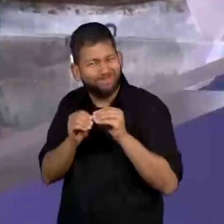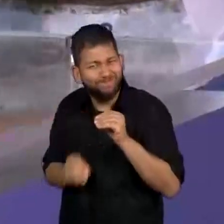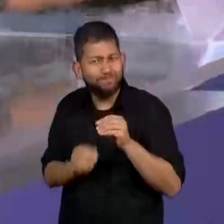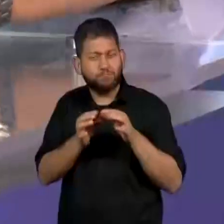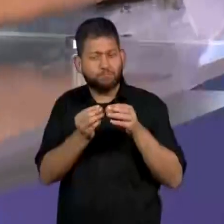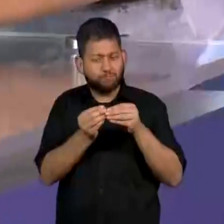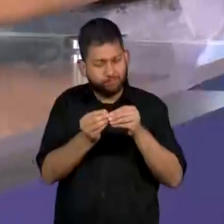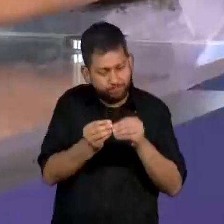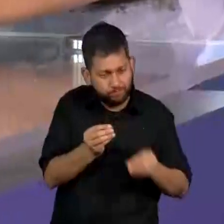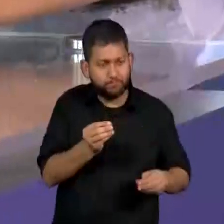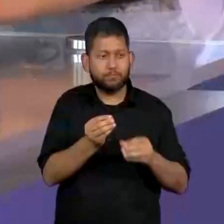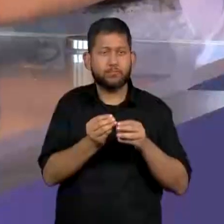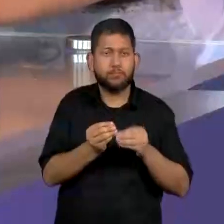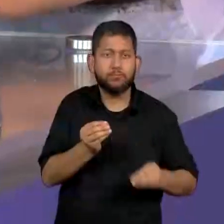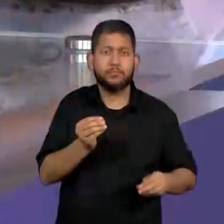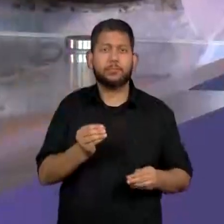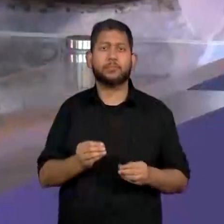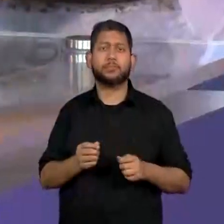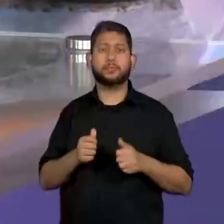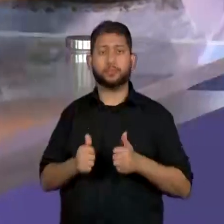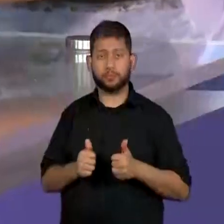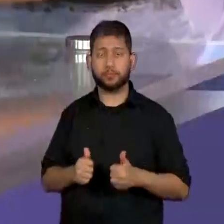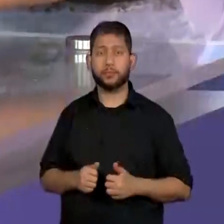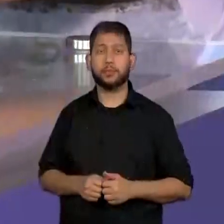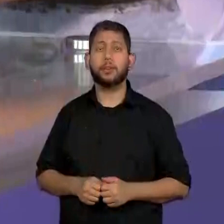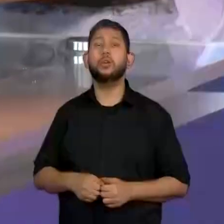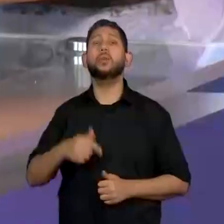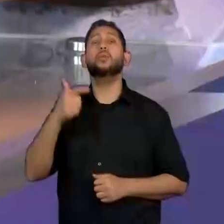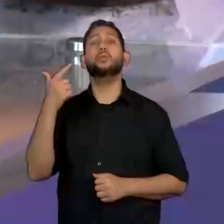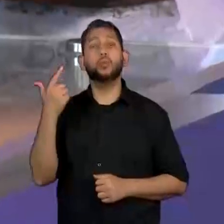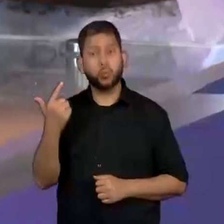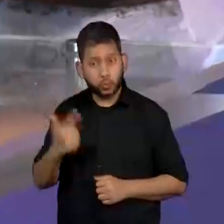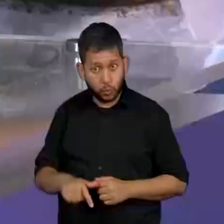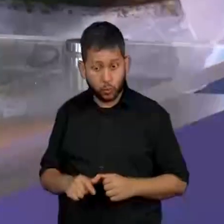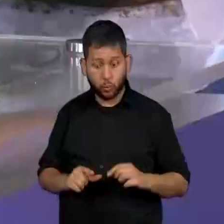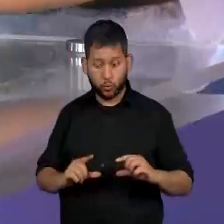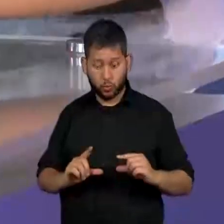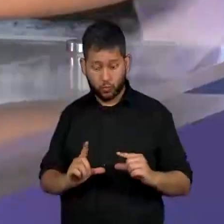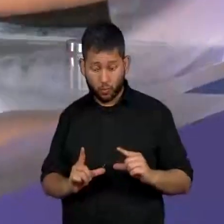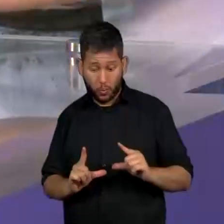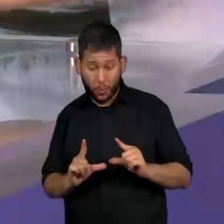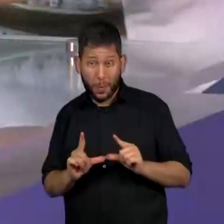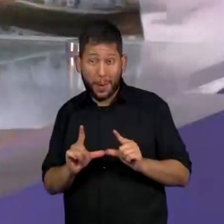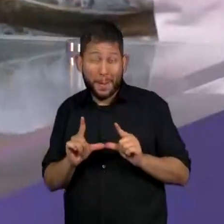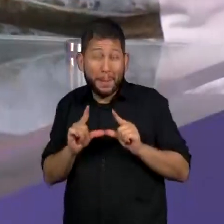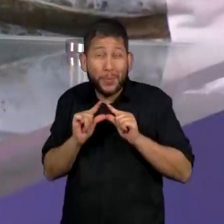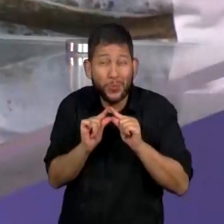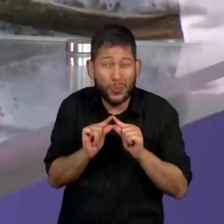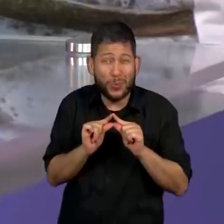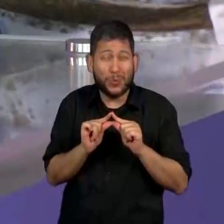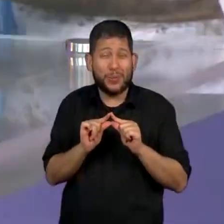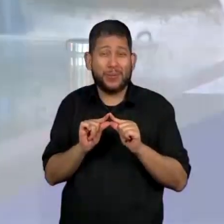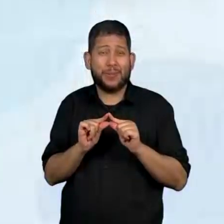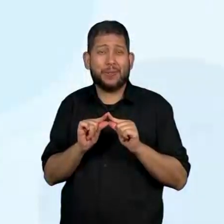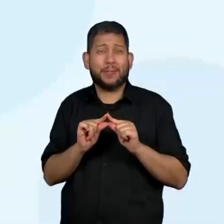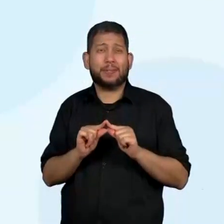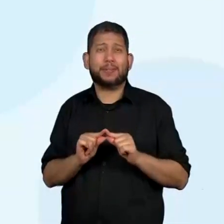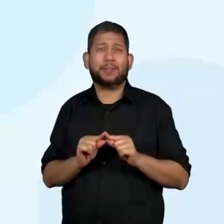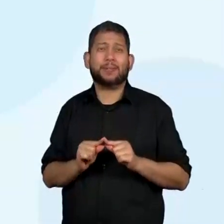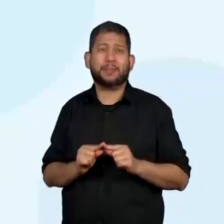certo aí eu vou dobrar mais uma vez fazer um triângulo ainda menor que é o